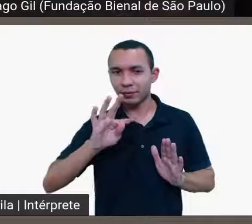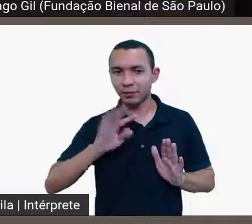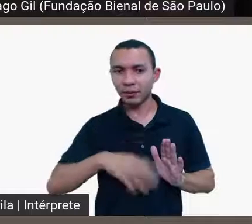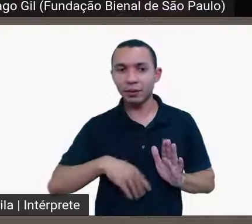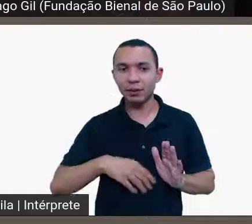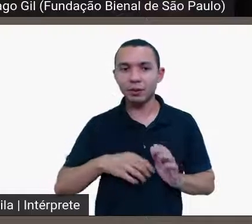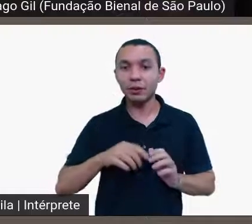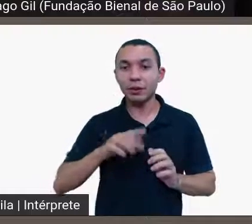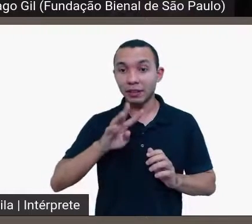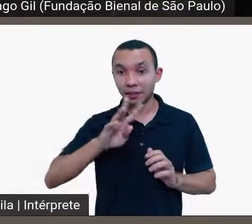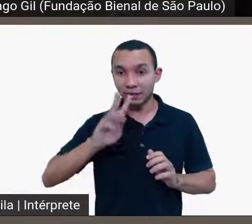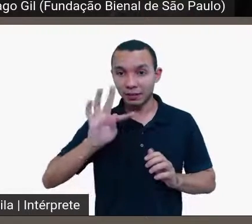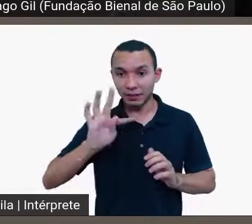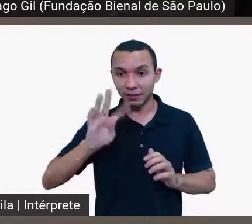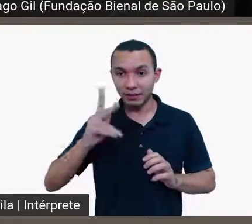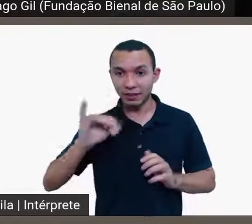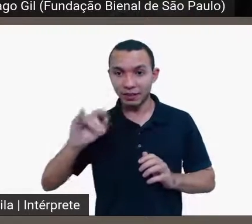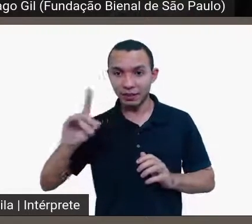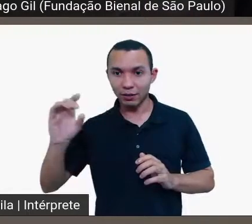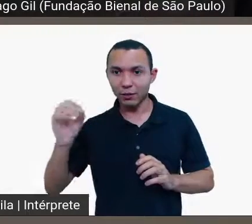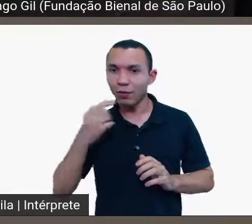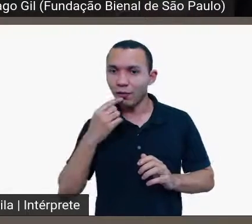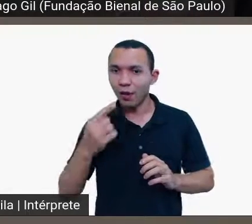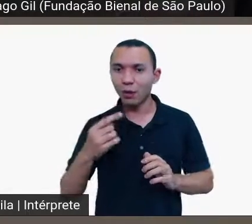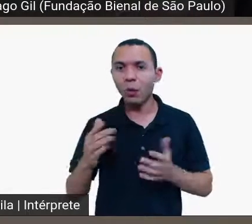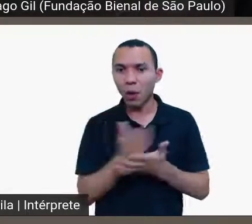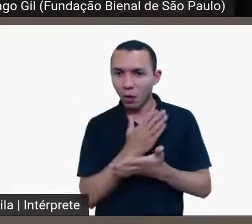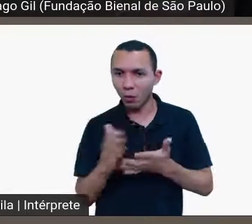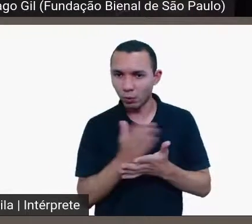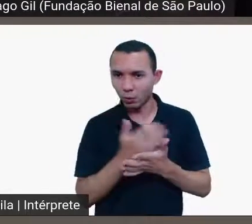o Thiago Gil citou algumas crônicas, tem uma em